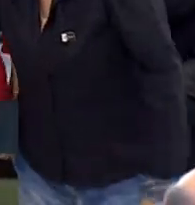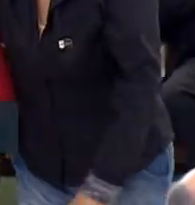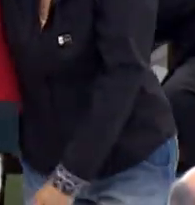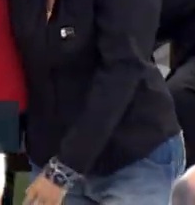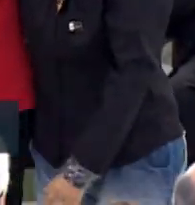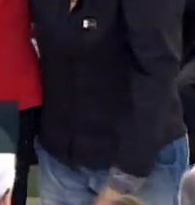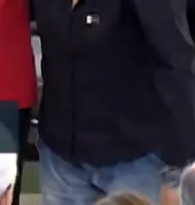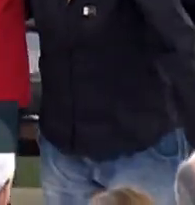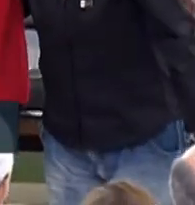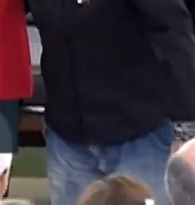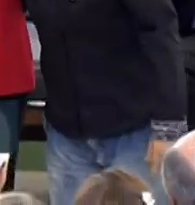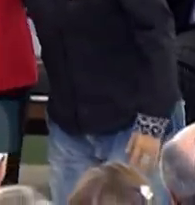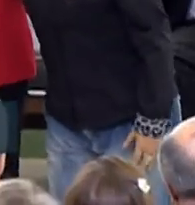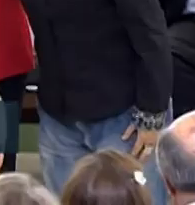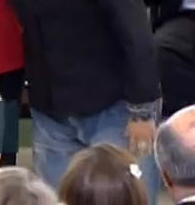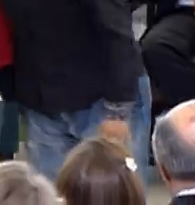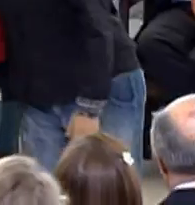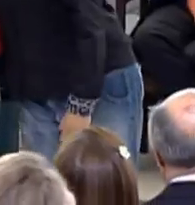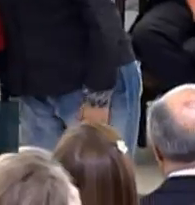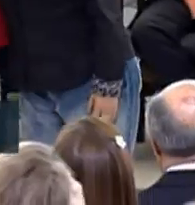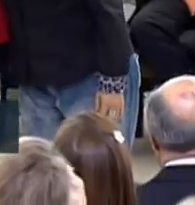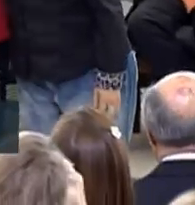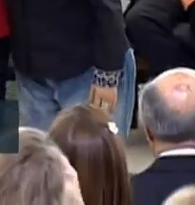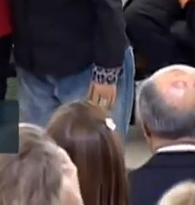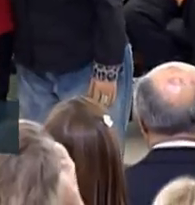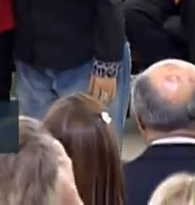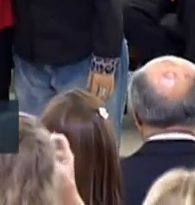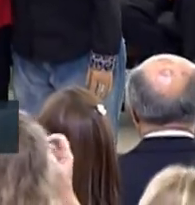Olá pessoal isso